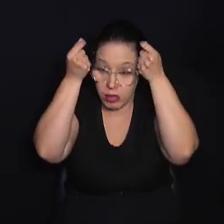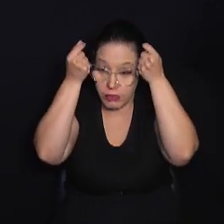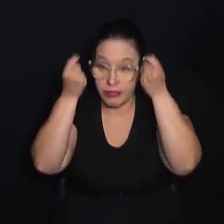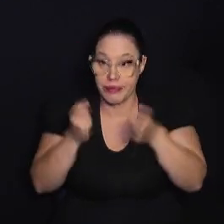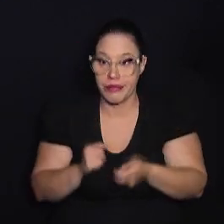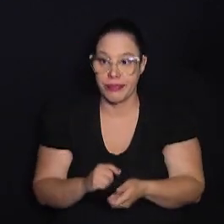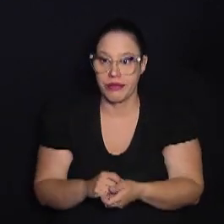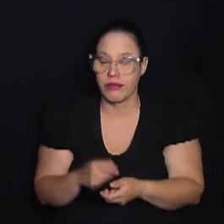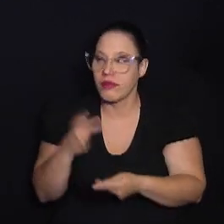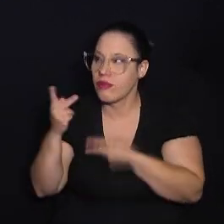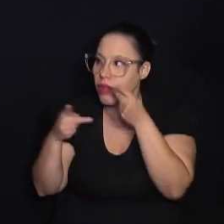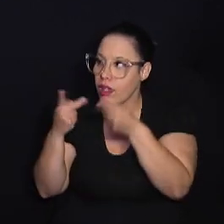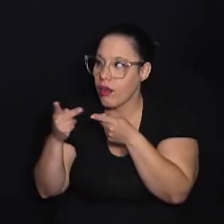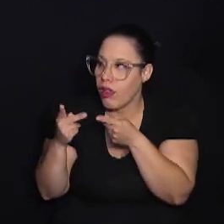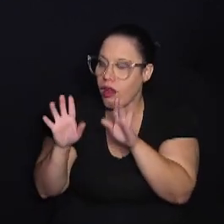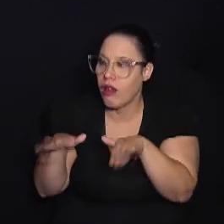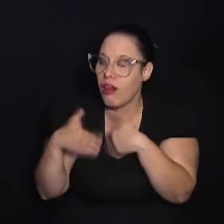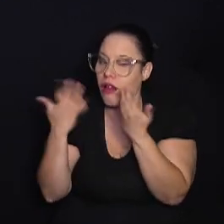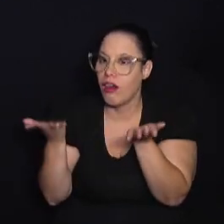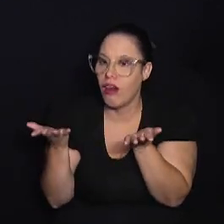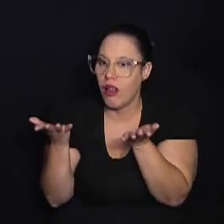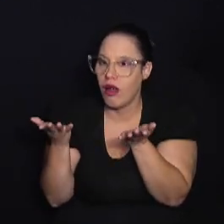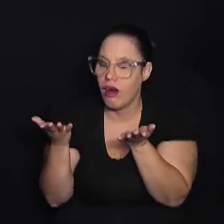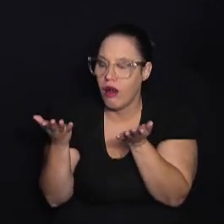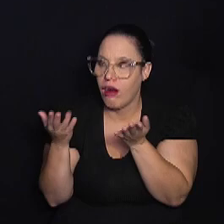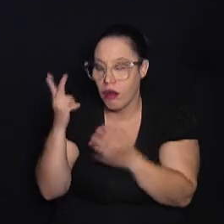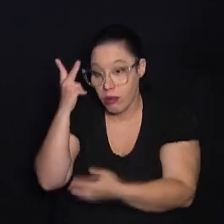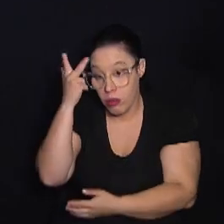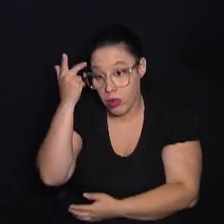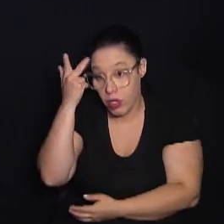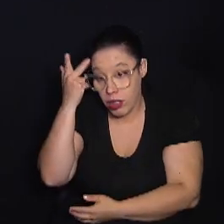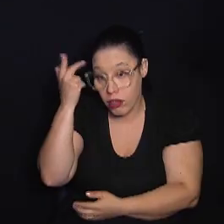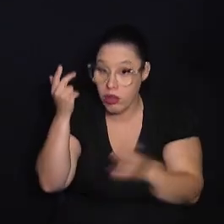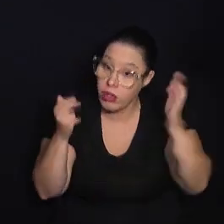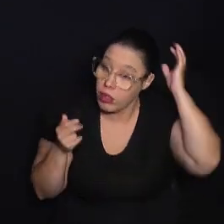senhora falasse um pouquinho quais são os mais comuns.